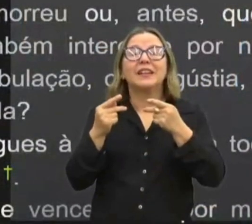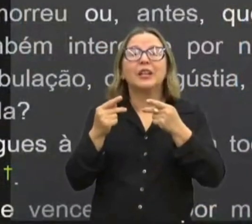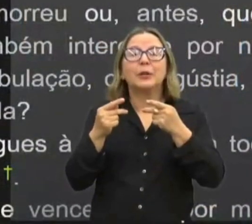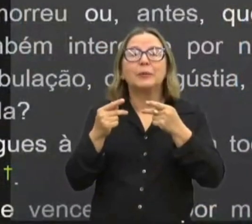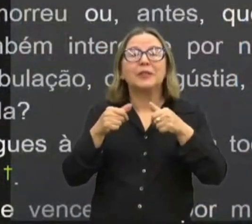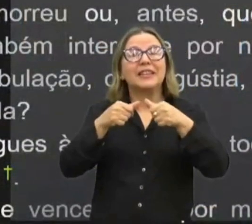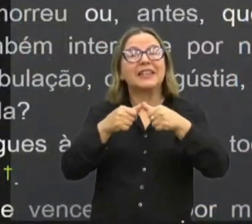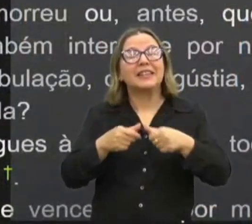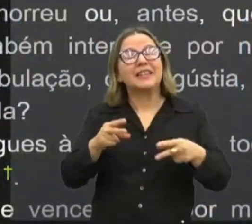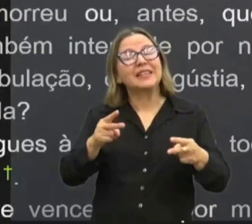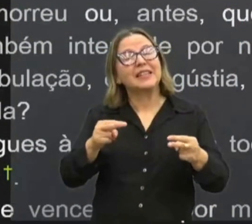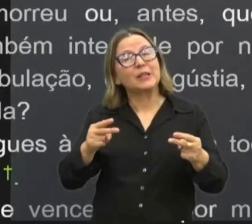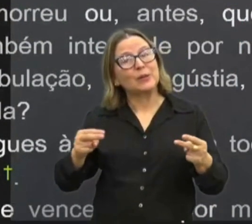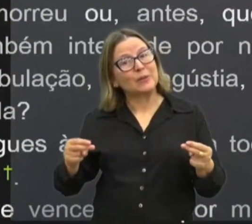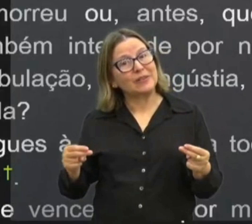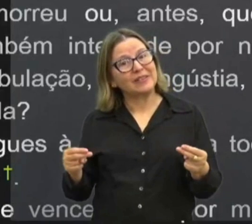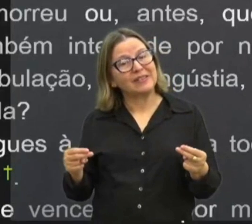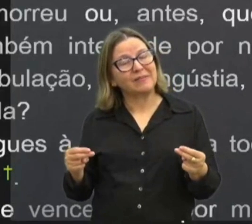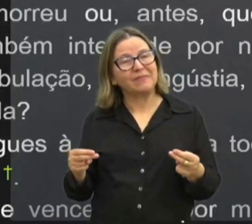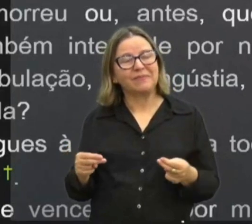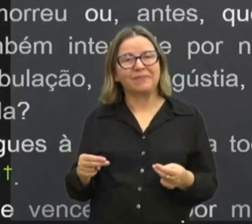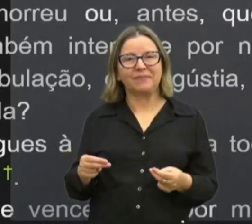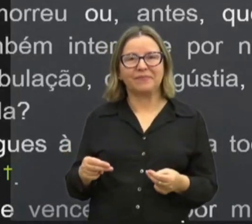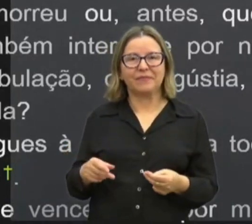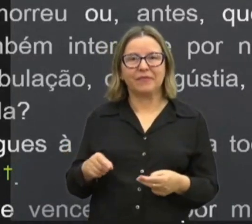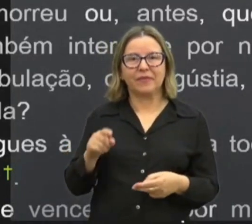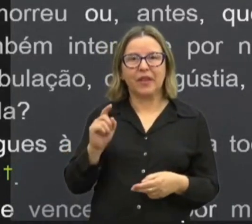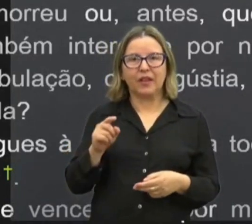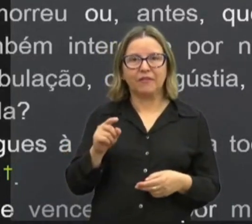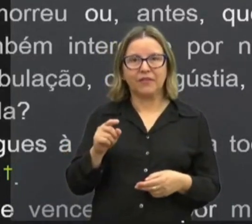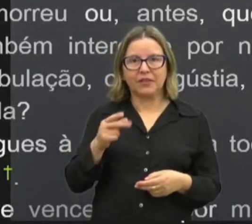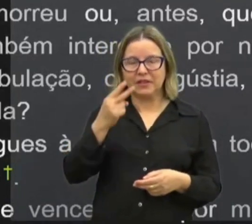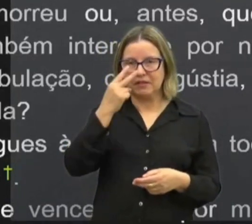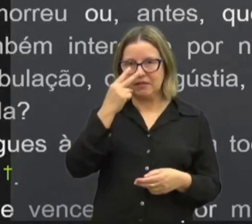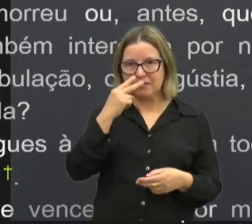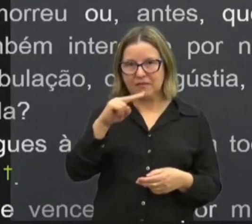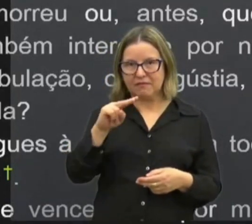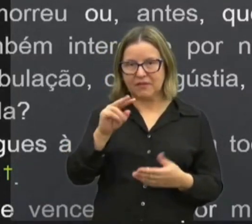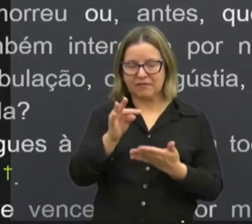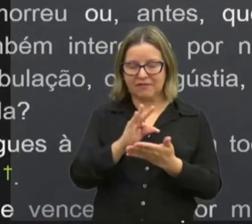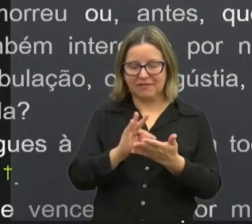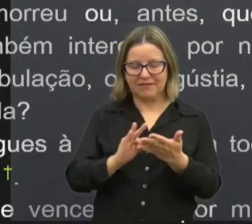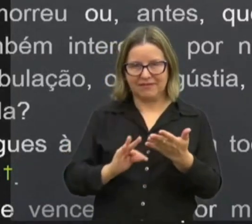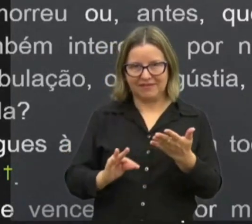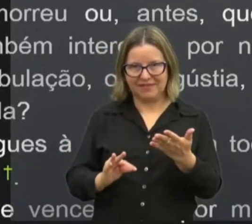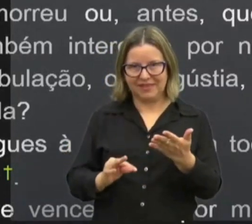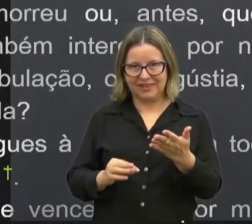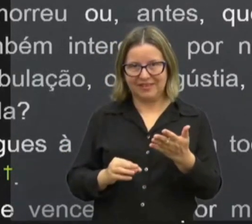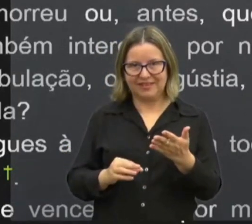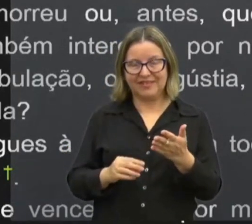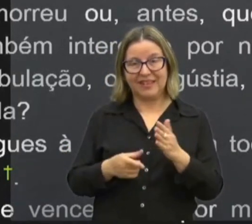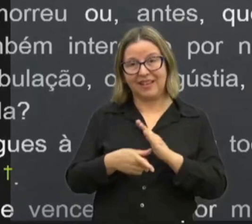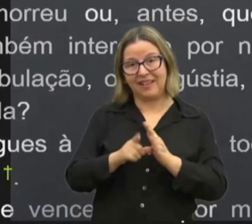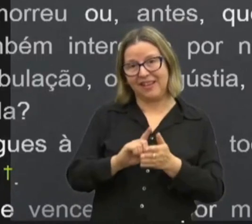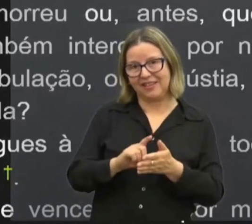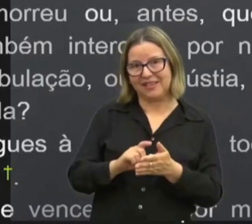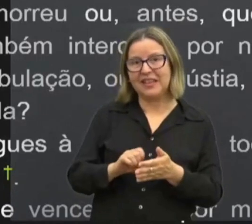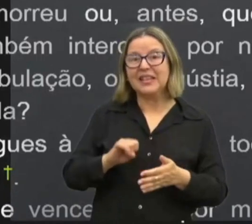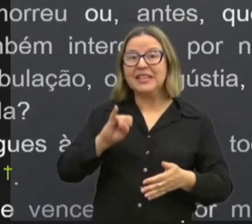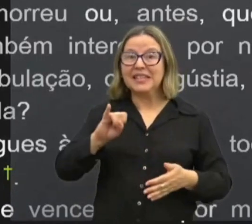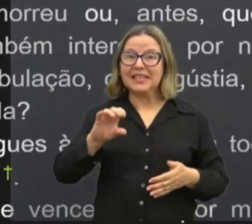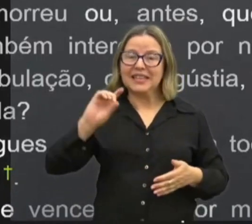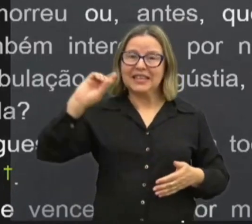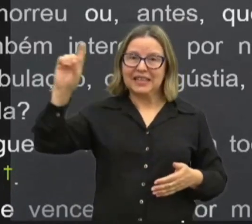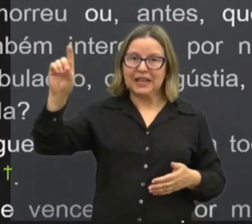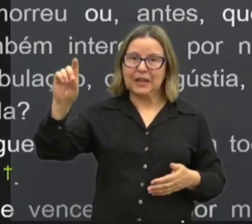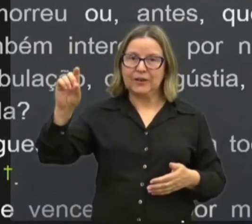vista destas coisas? E aí você olha o contexto, os textos anteriores, né? Se Deus